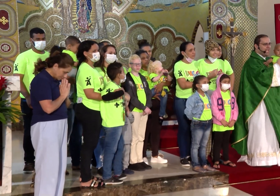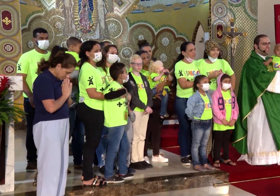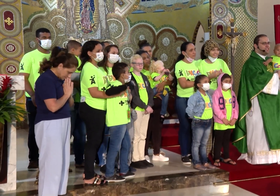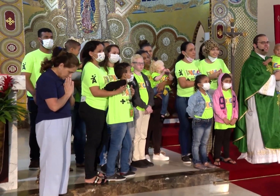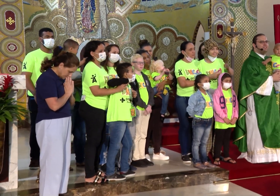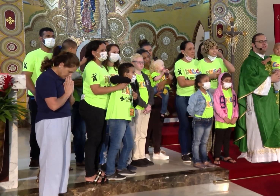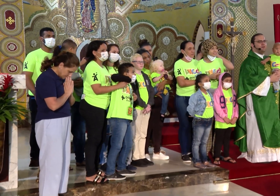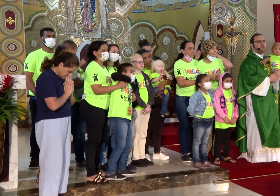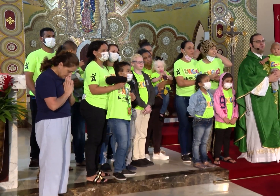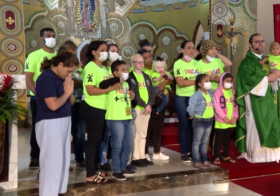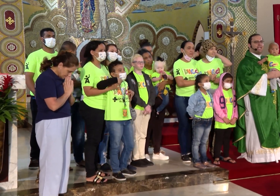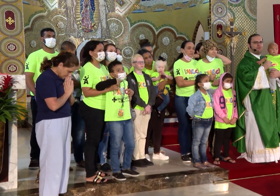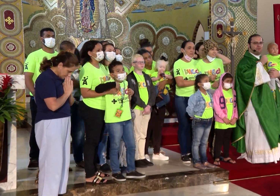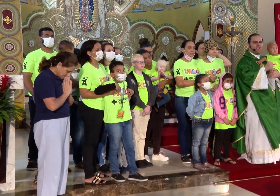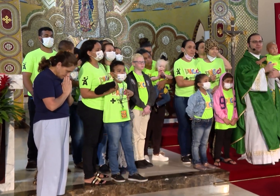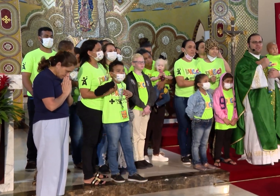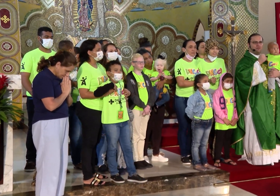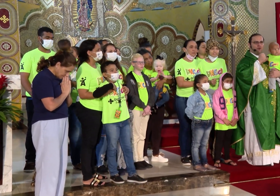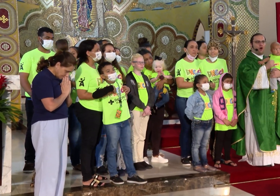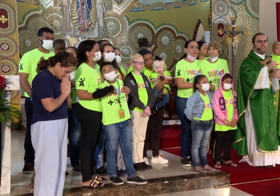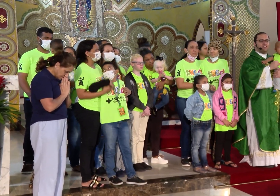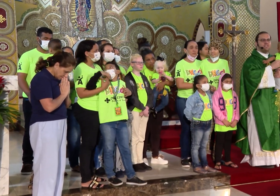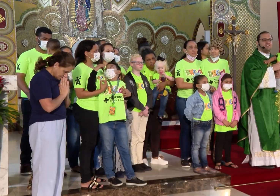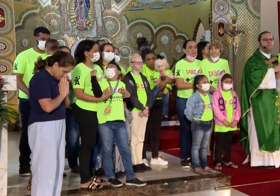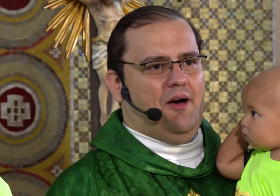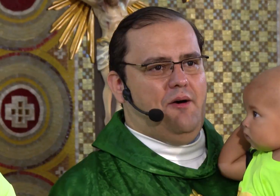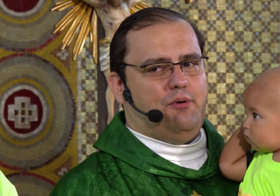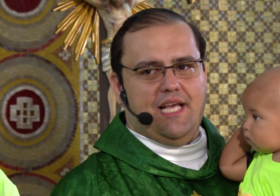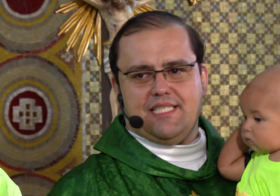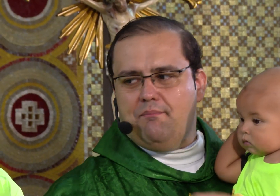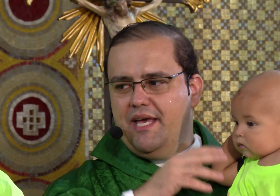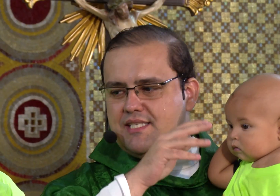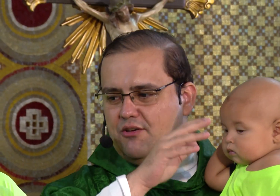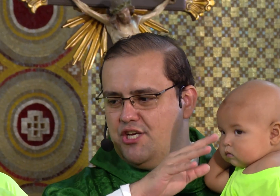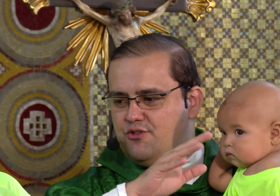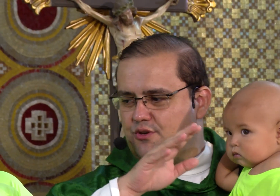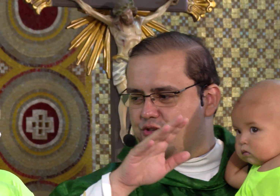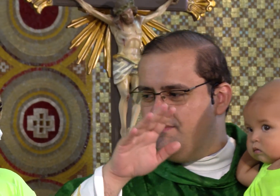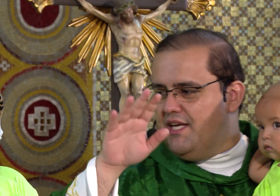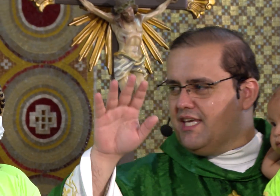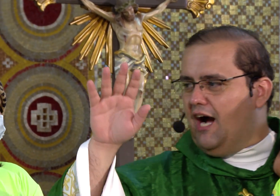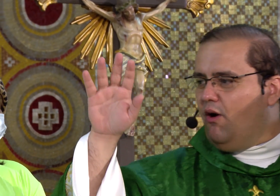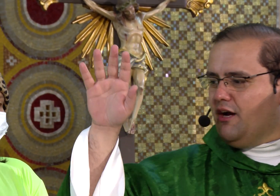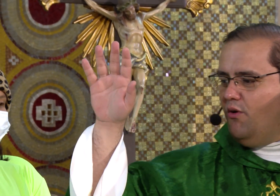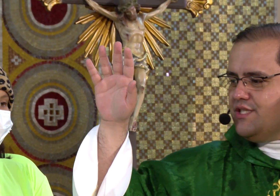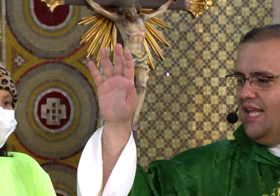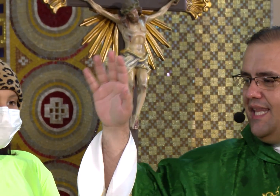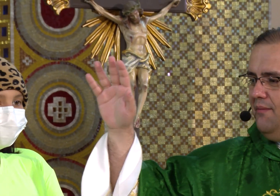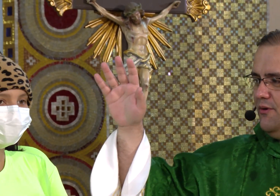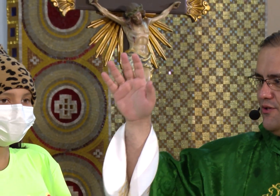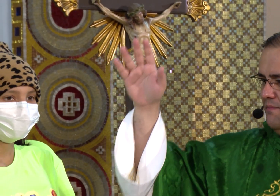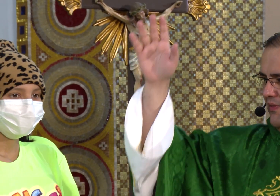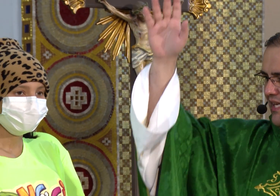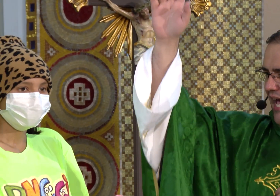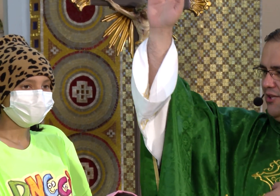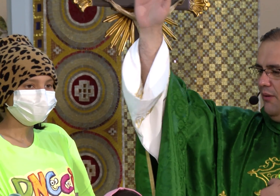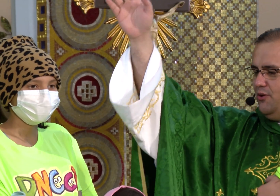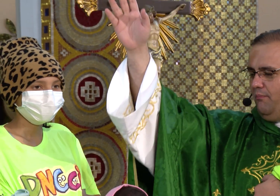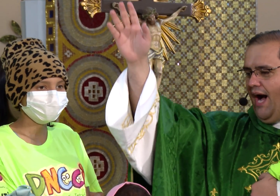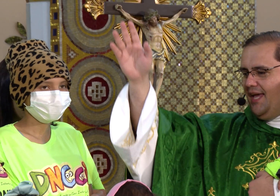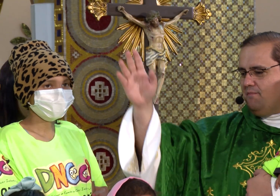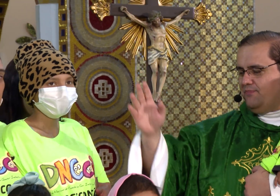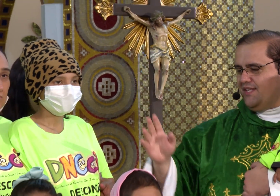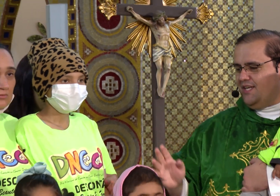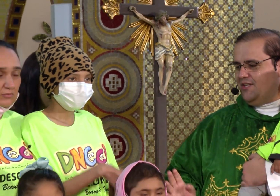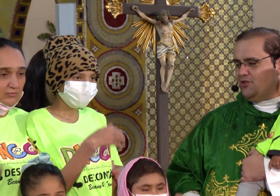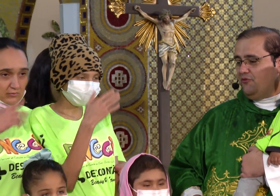os sustente, os mantenha firmes e fortes, por esta bênção, Jesus, que agora concedemos, em nome